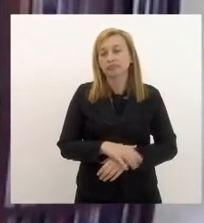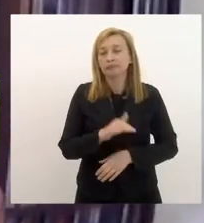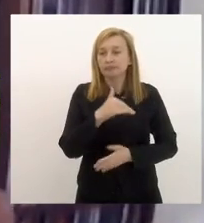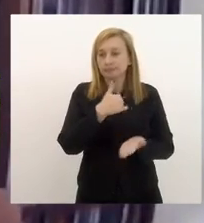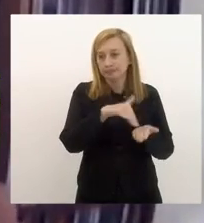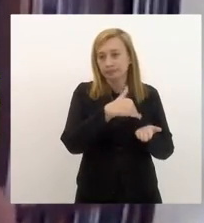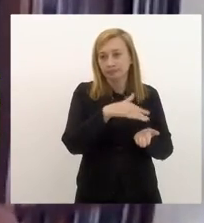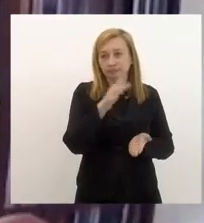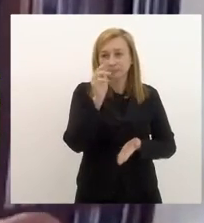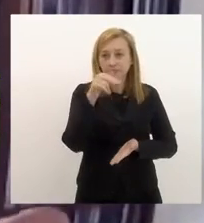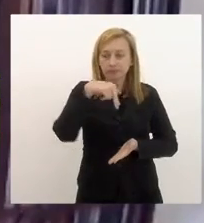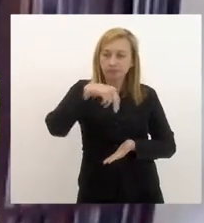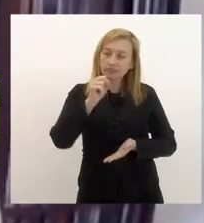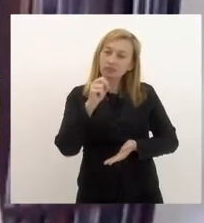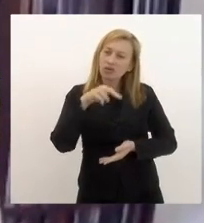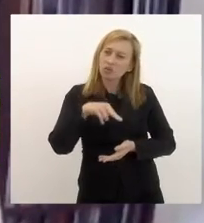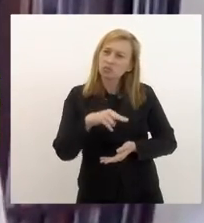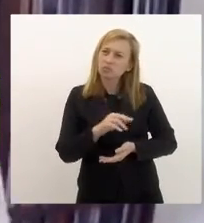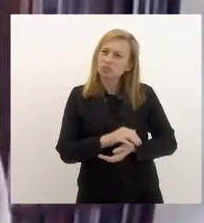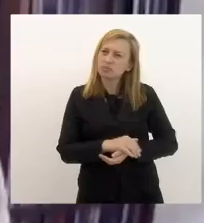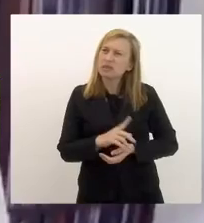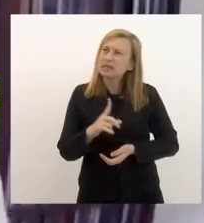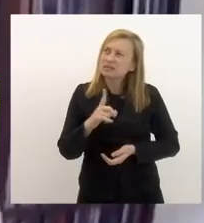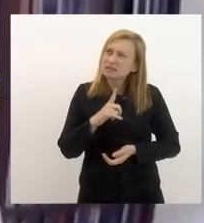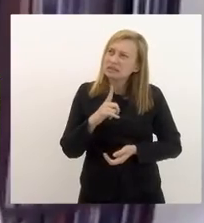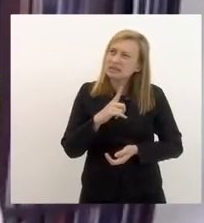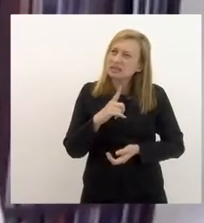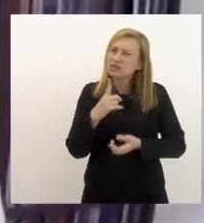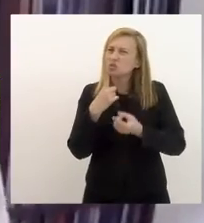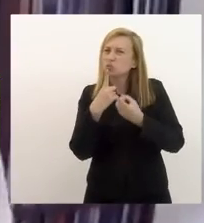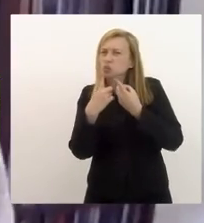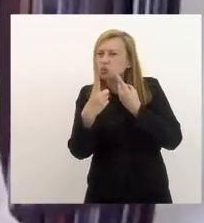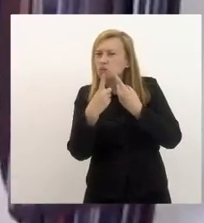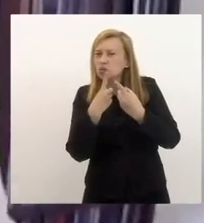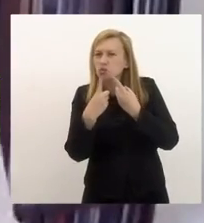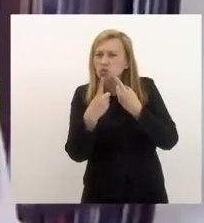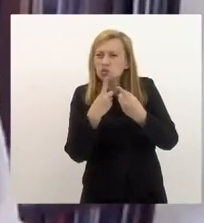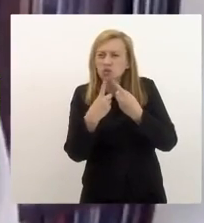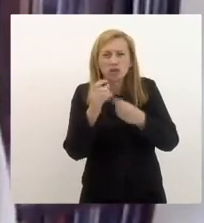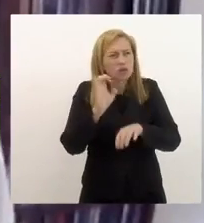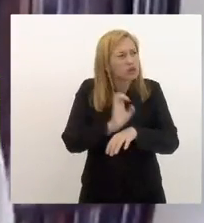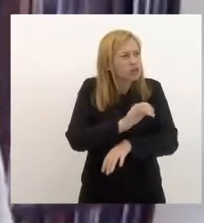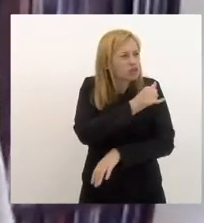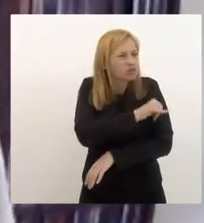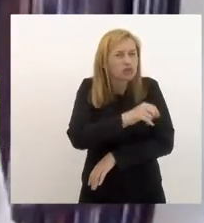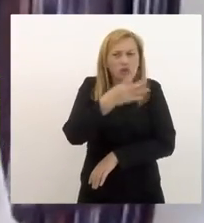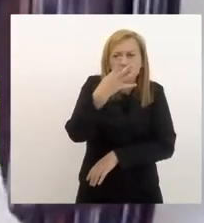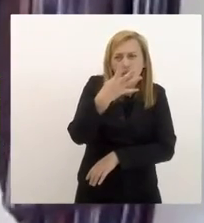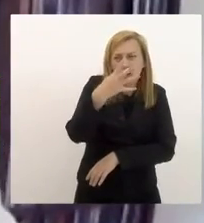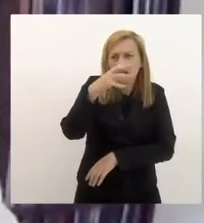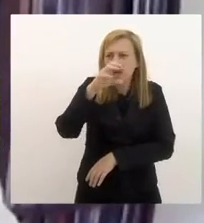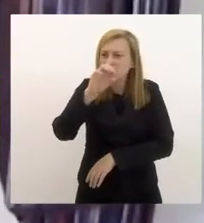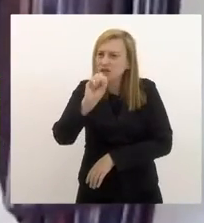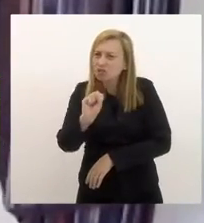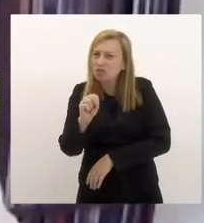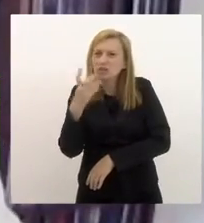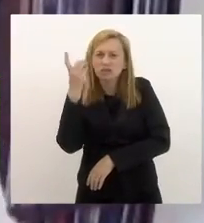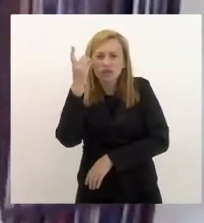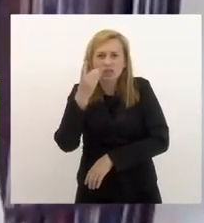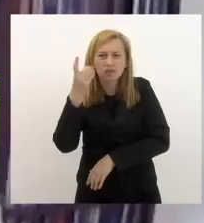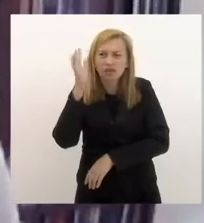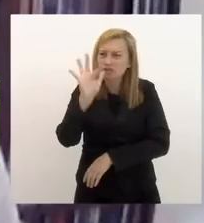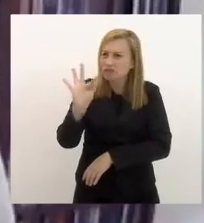secretário de Melo por acaso tem havido alguma discussão o estado do Rio de Janeiro tem Clarêncio agora que apertado